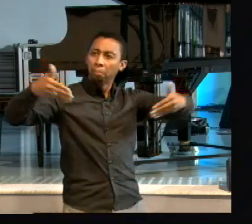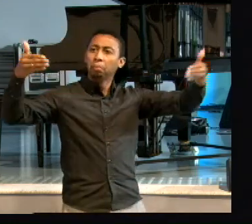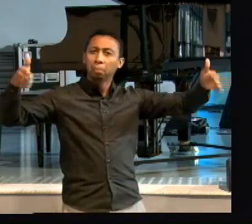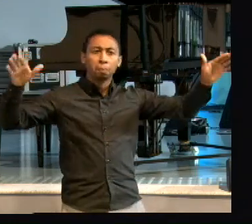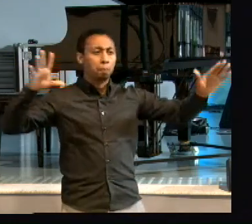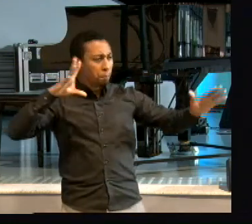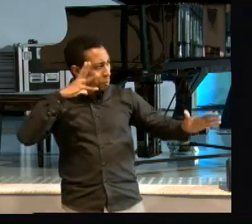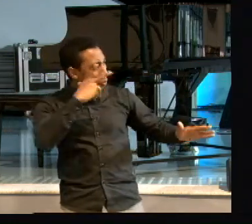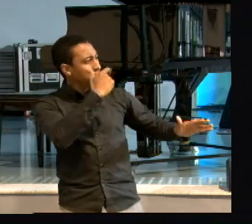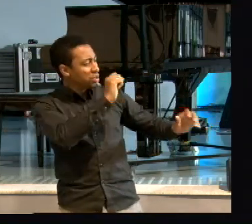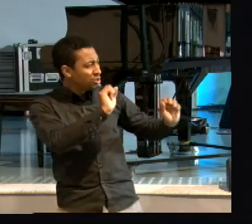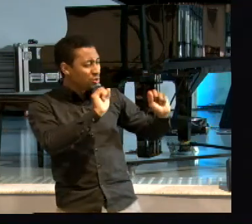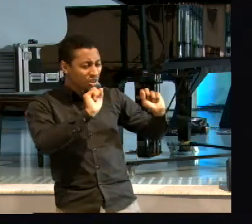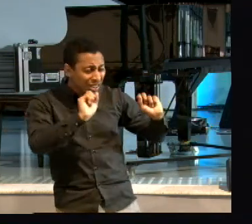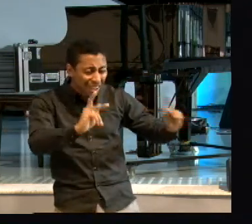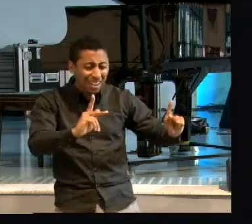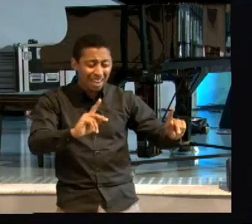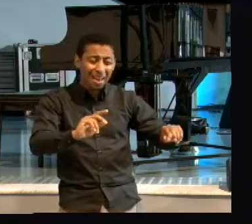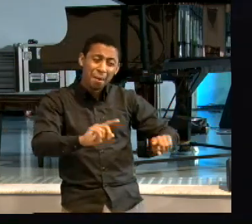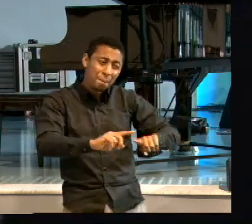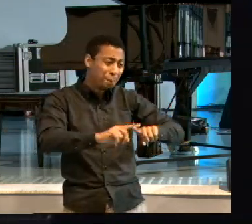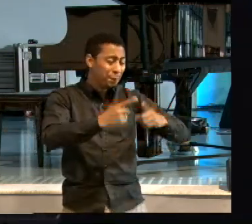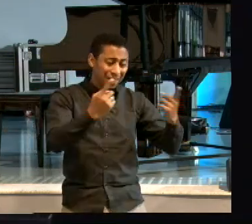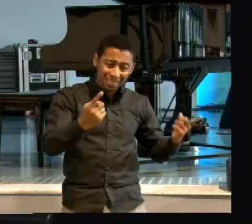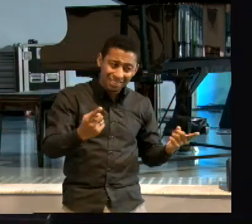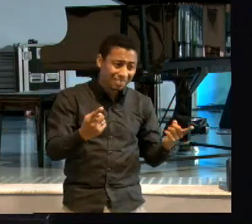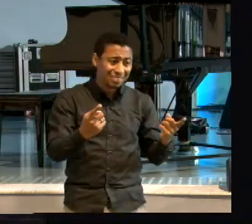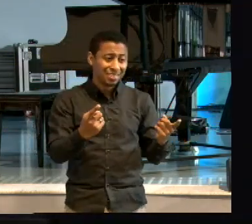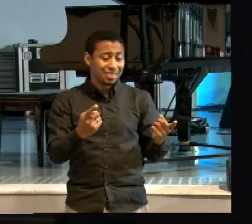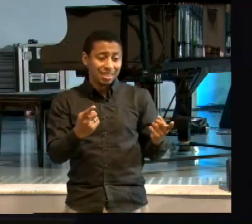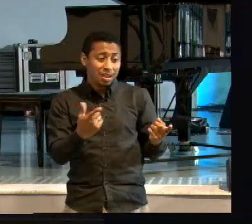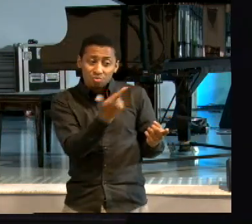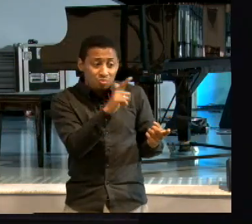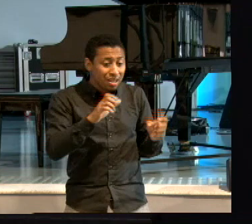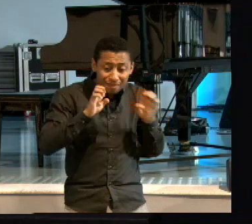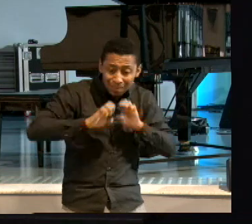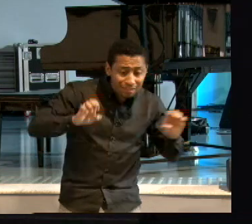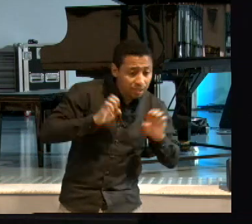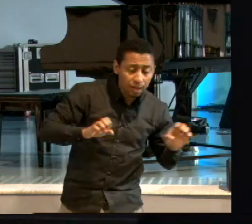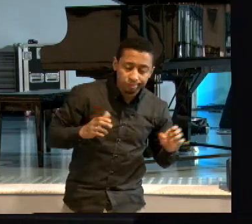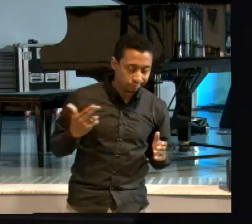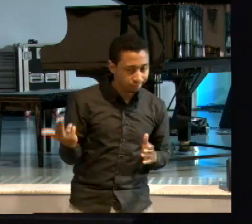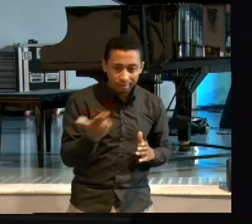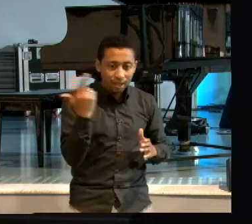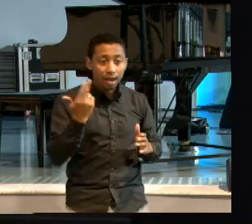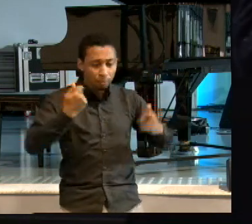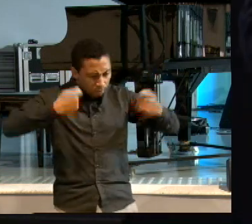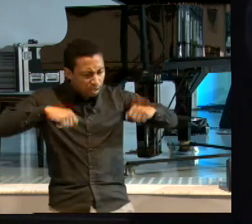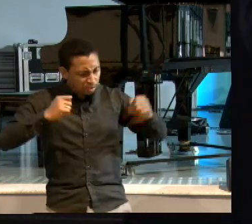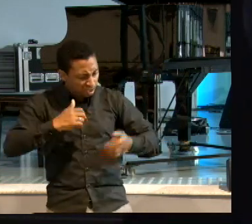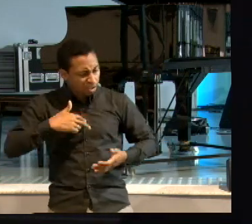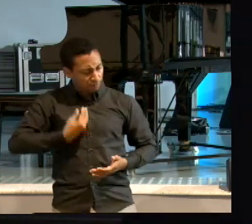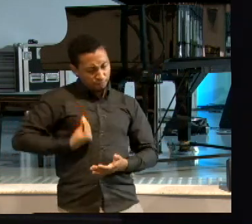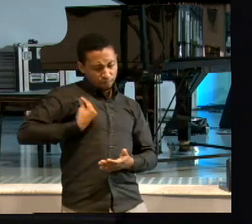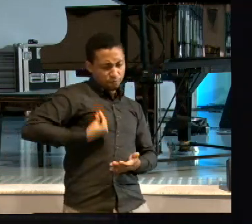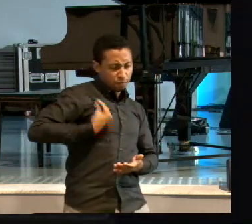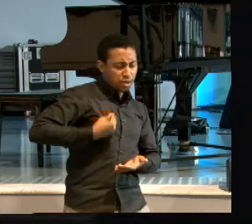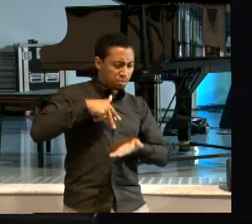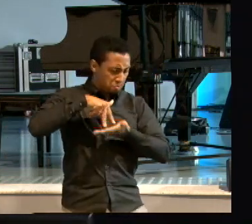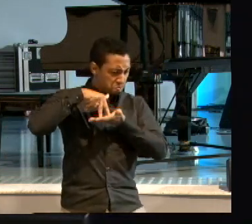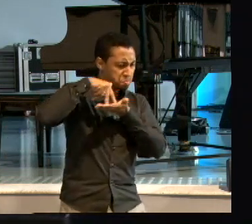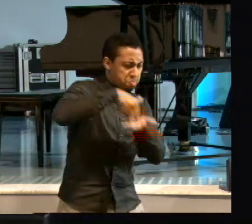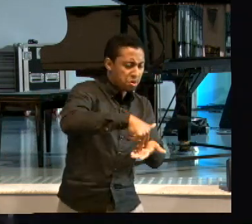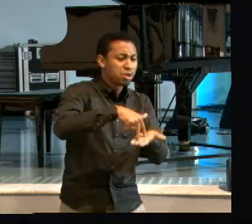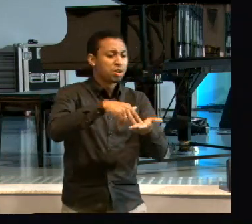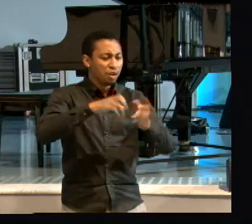muito mais do que isso. Se nós tivermos crentes relevantes que vivem o evangelho significativo como ele deveria ser, a igreja inevitavelmente no